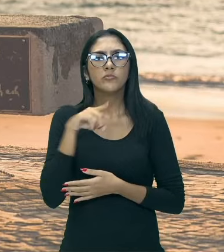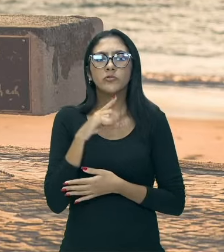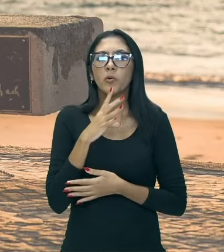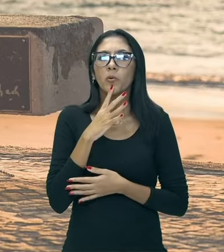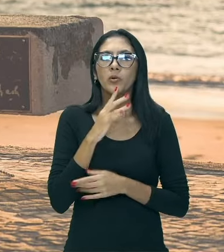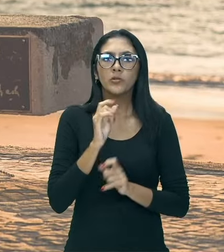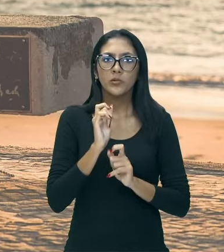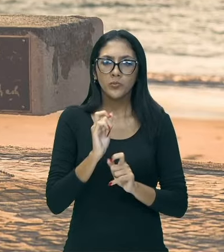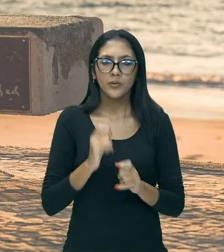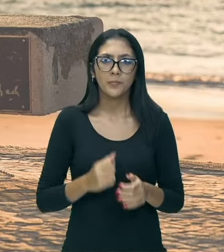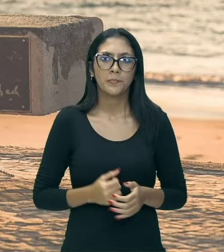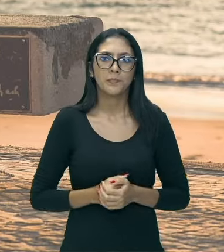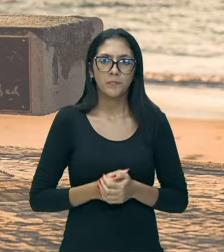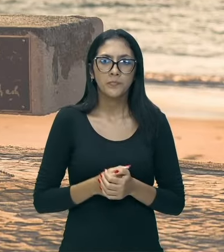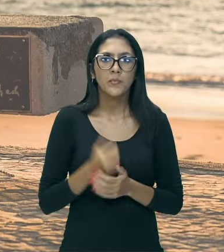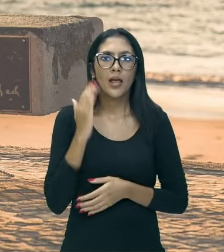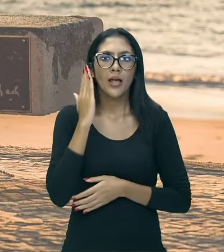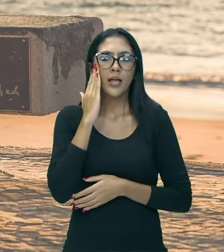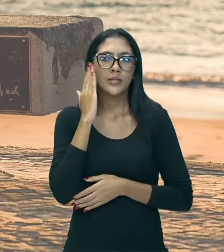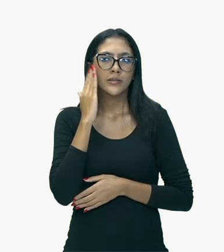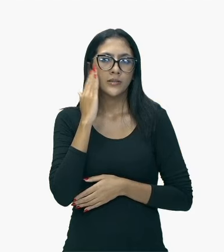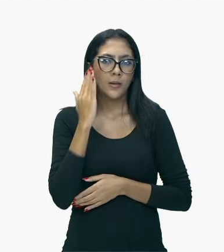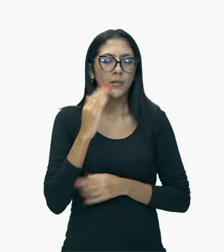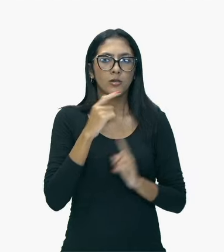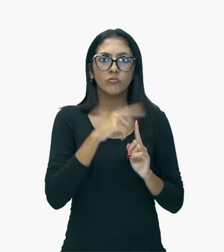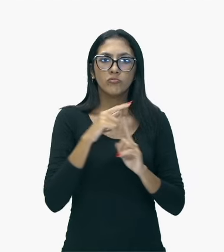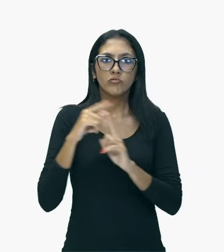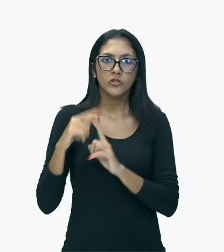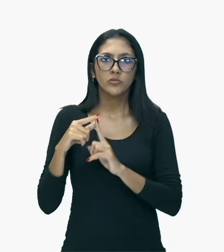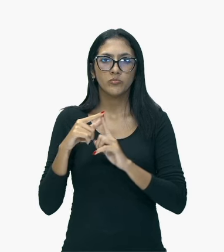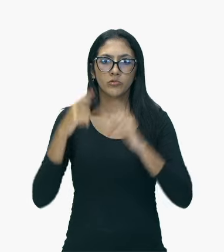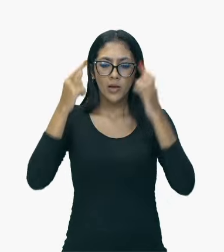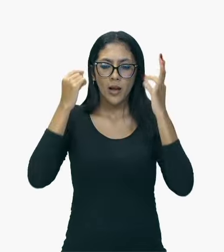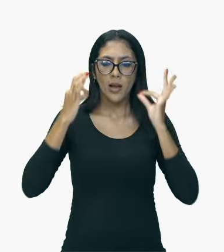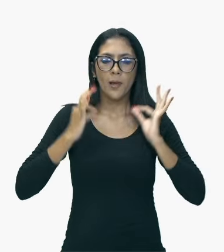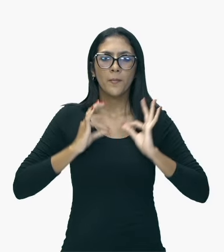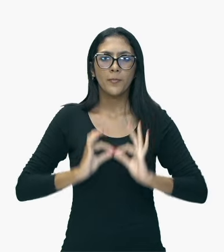a composição das medalhas olímpicas.